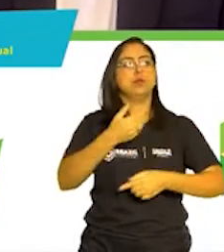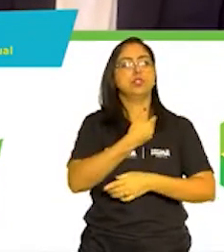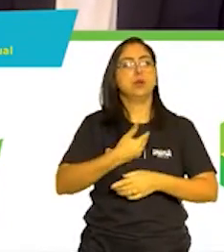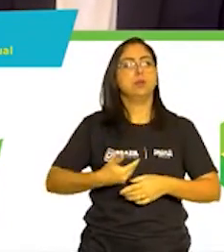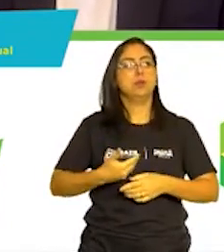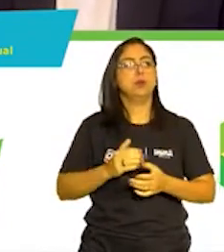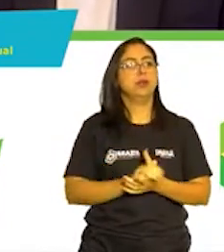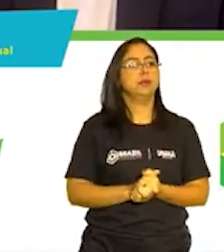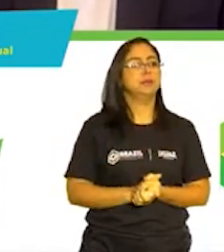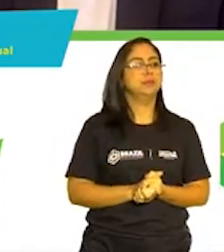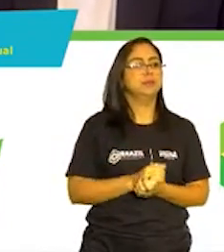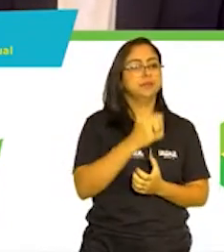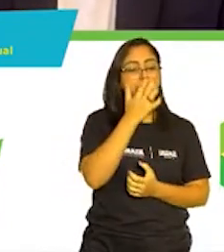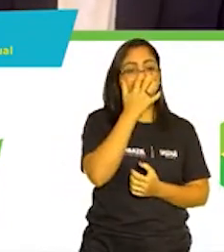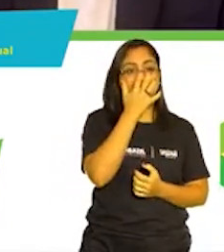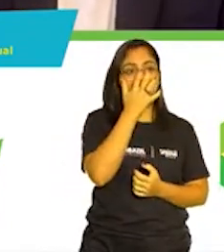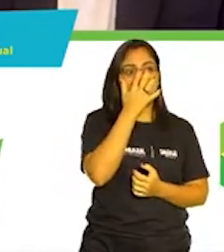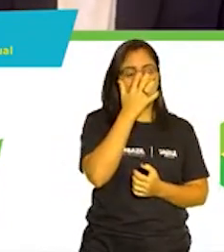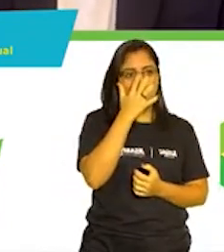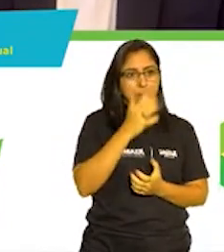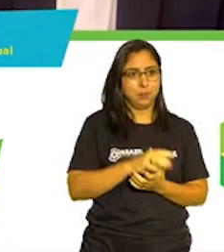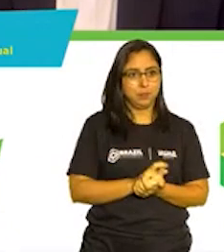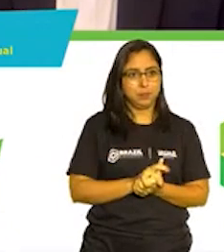Passei para o Bebê. Você quer falar, Helena, primeiro?